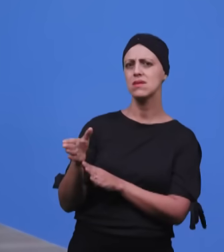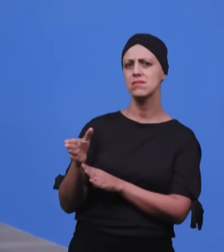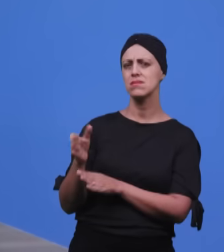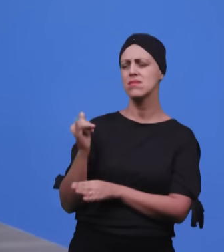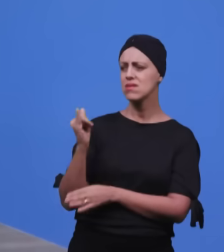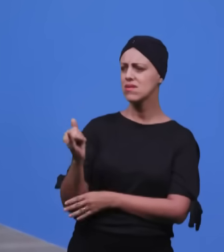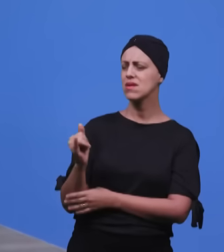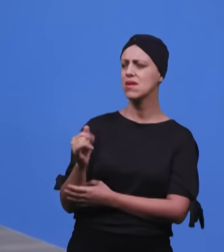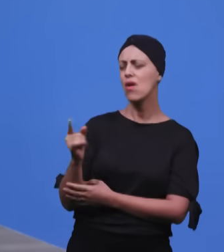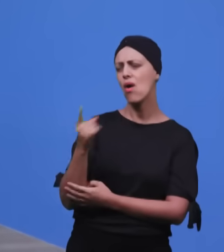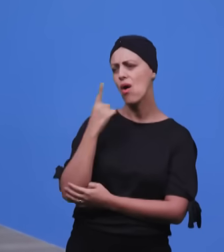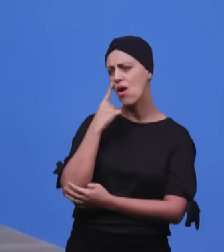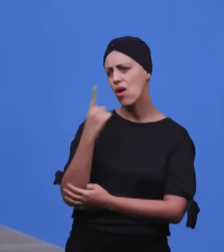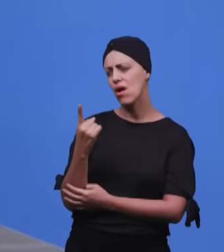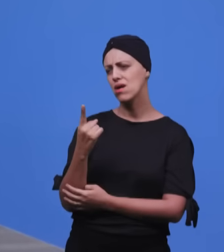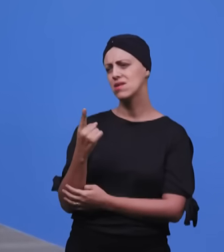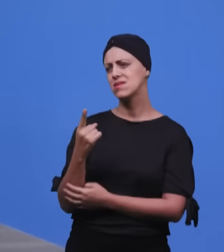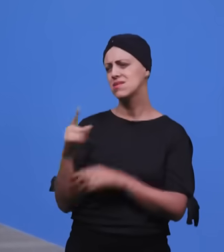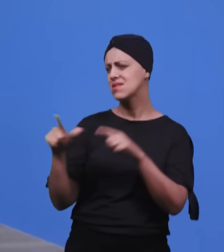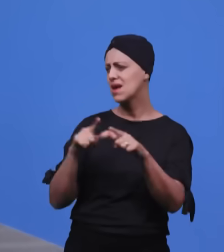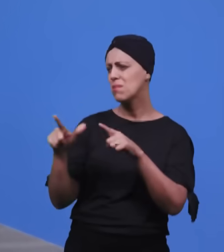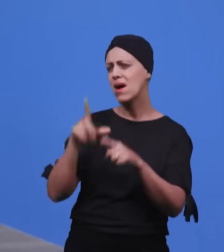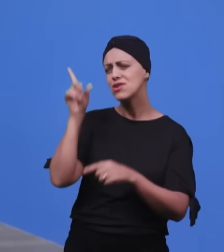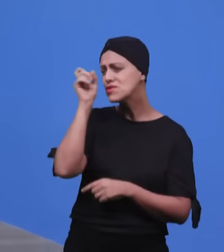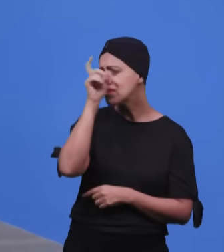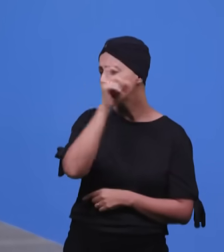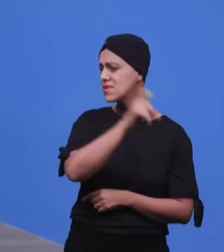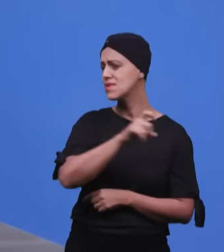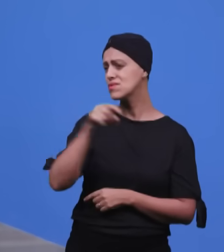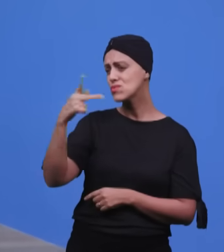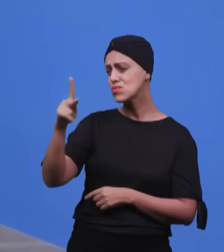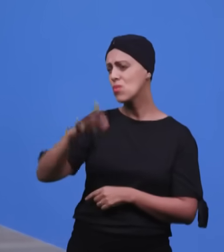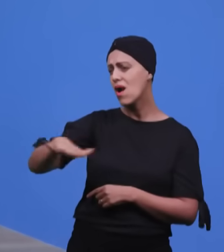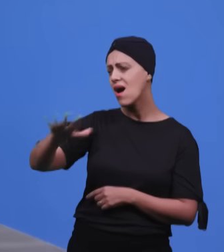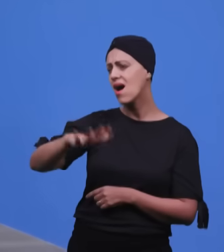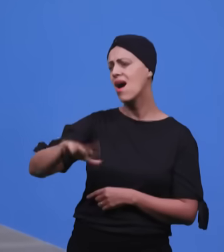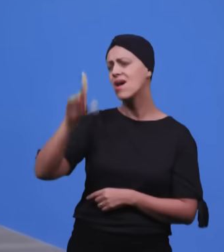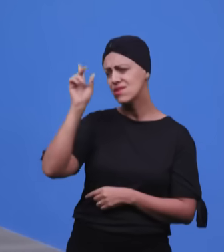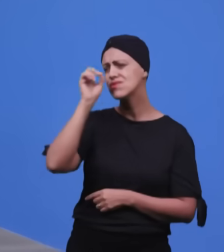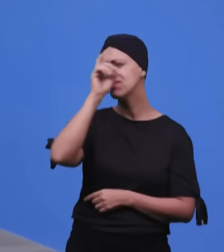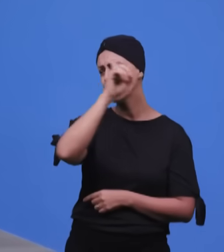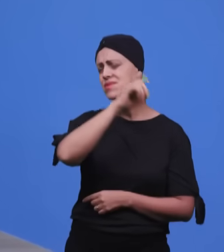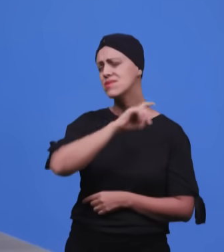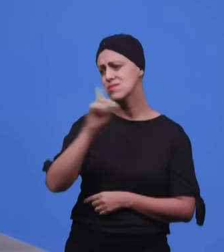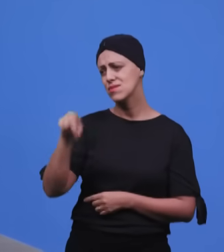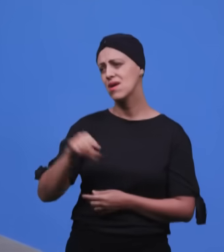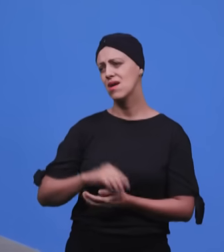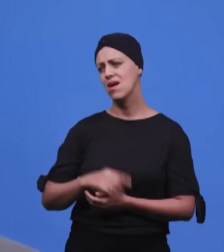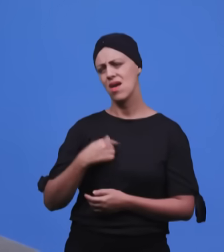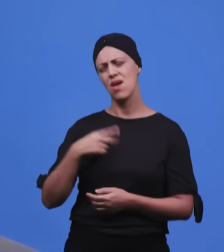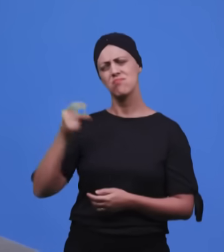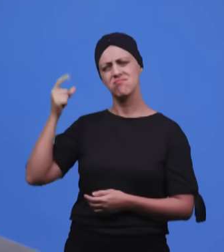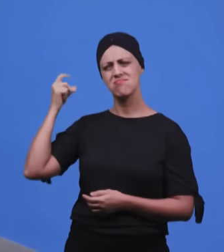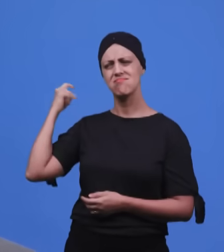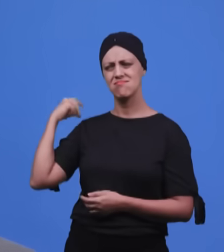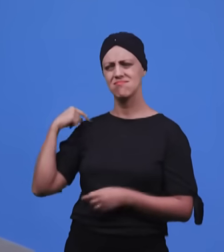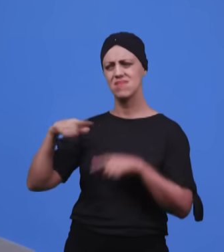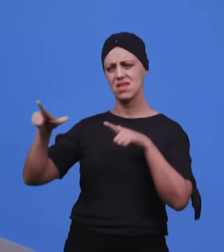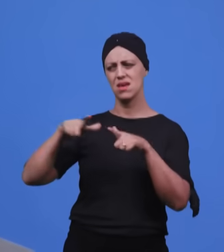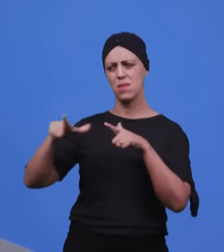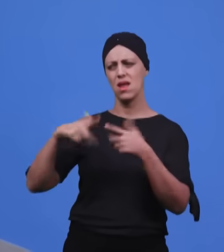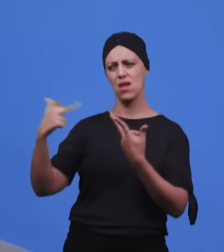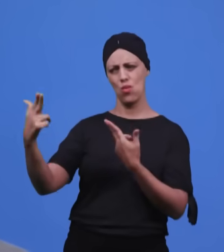ele o emprego tá tão difícil principalmente nessa área que eu também eu trabalhei